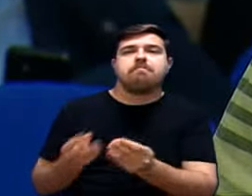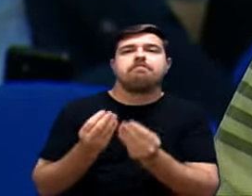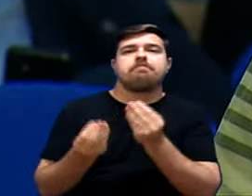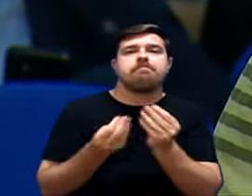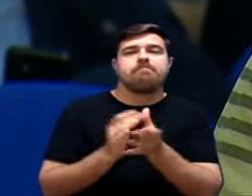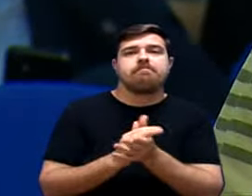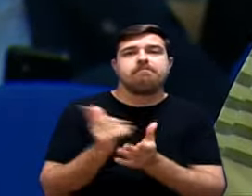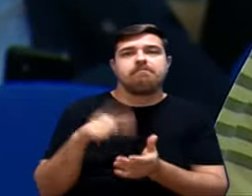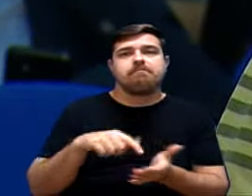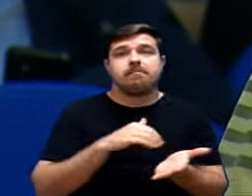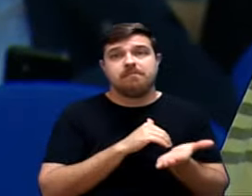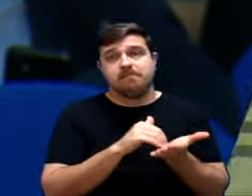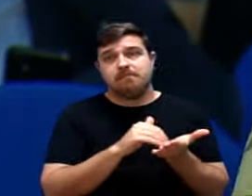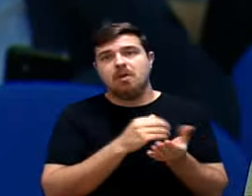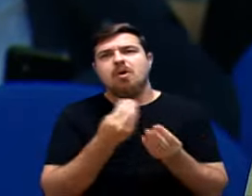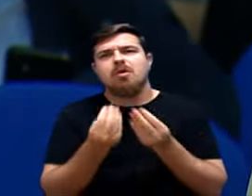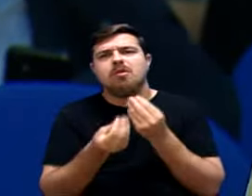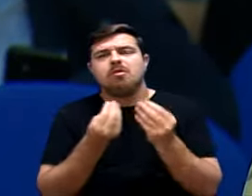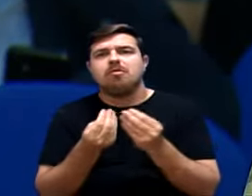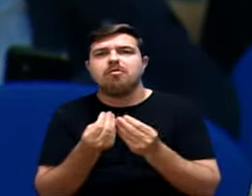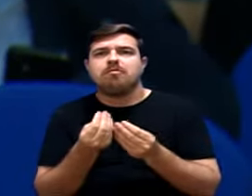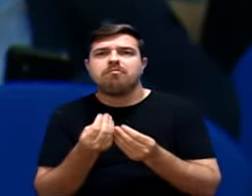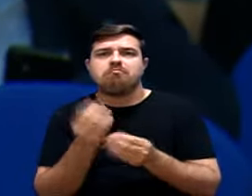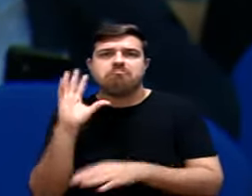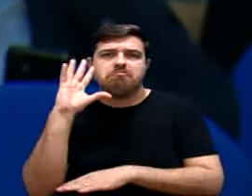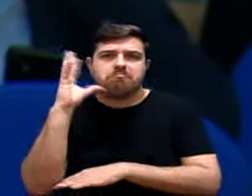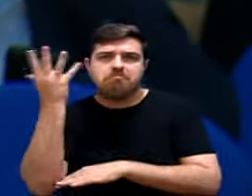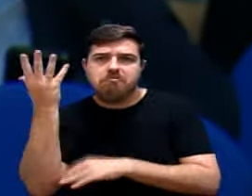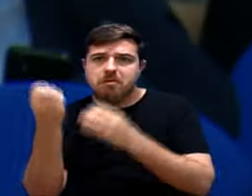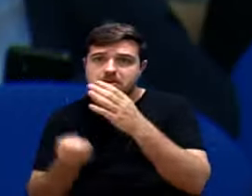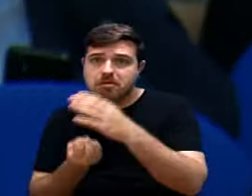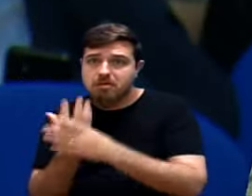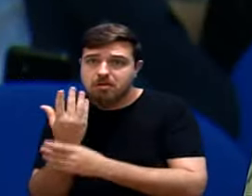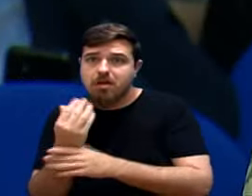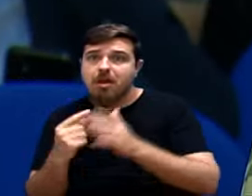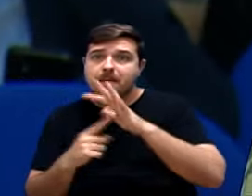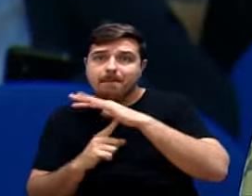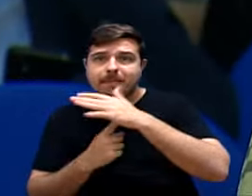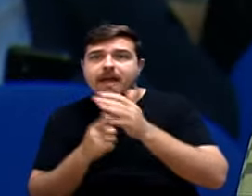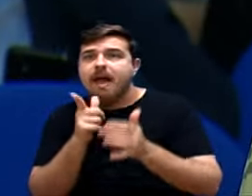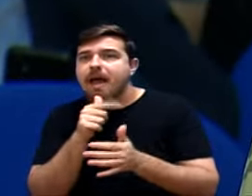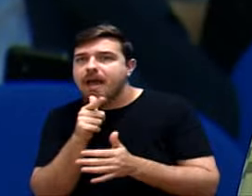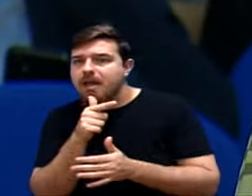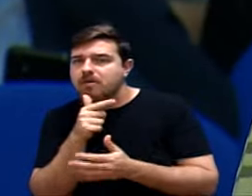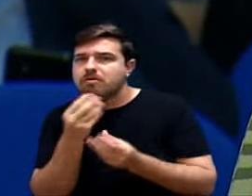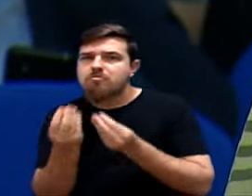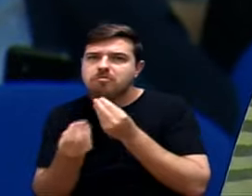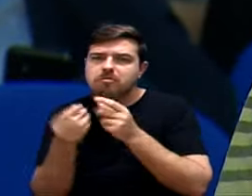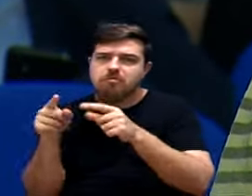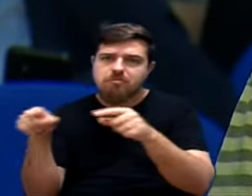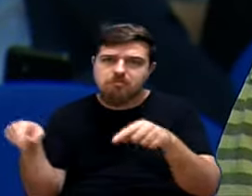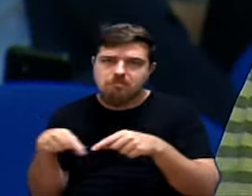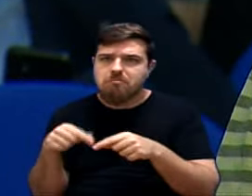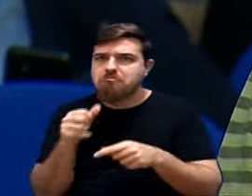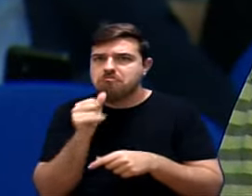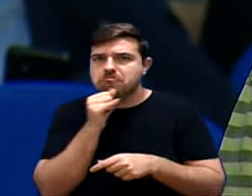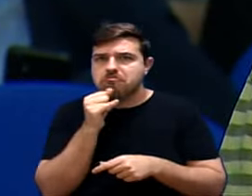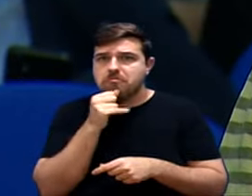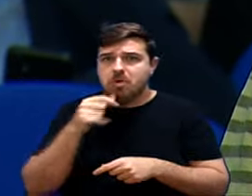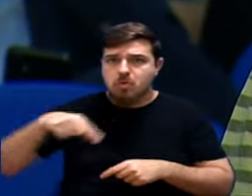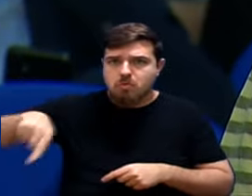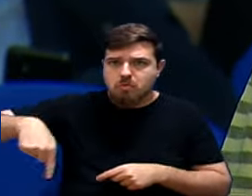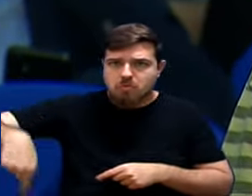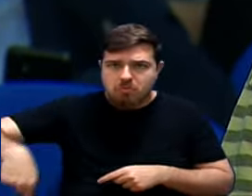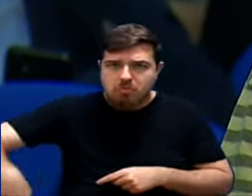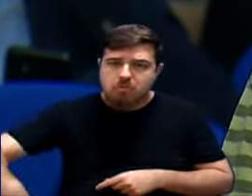secretário do meio ambiente Qual é a posição do meio ambiente sobre uma criação de um parque aquático naquela região onde ali os moradores perfuram poos ali por mais